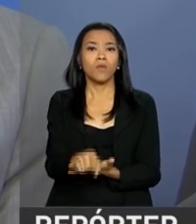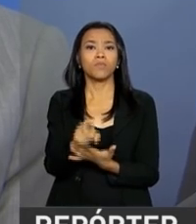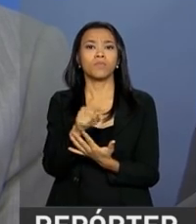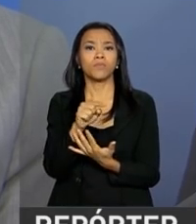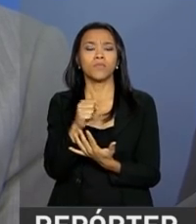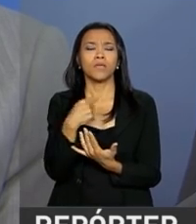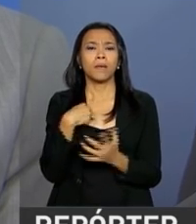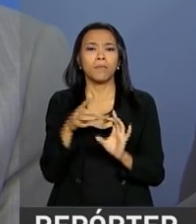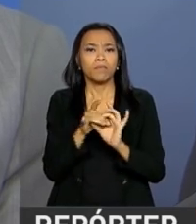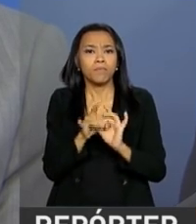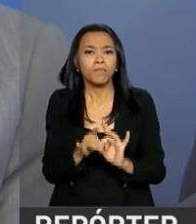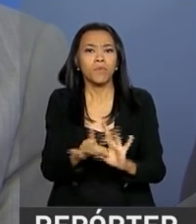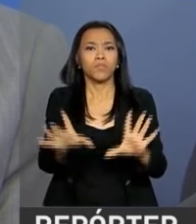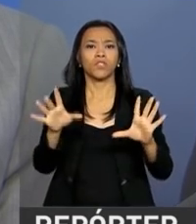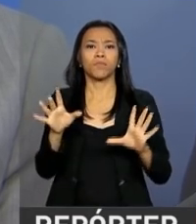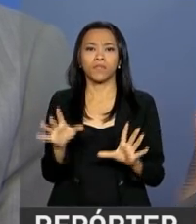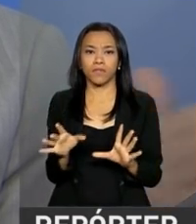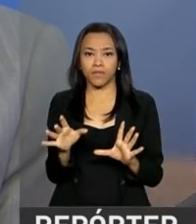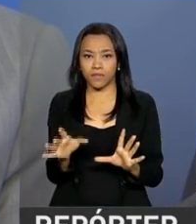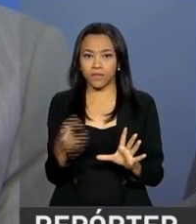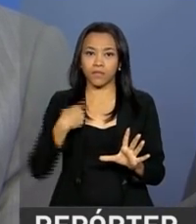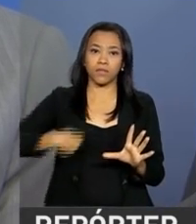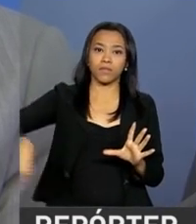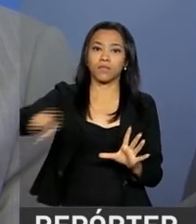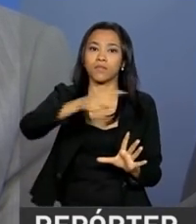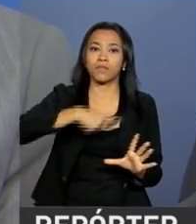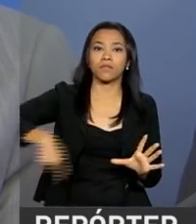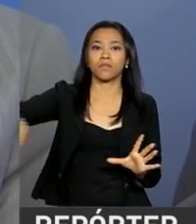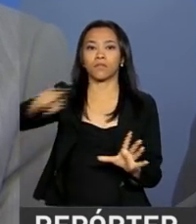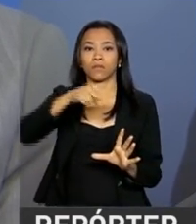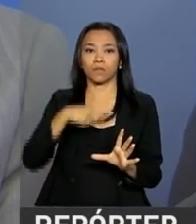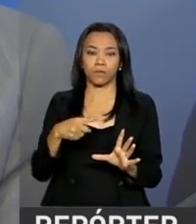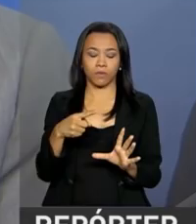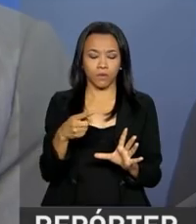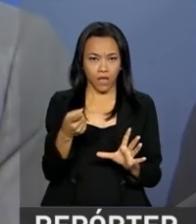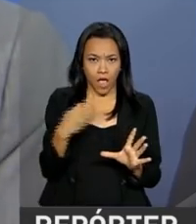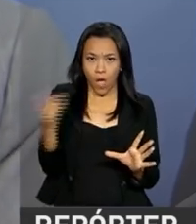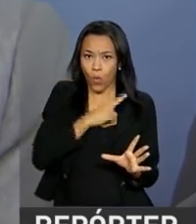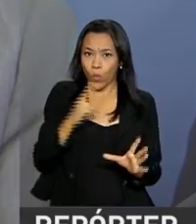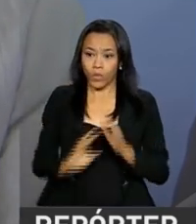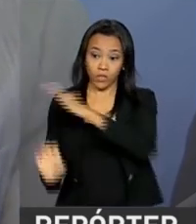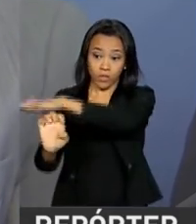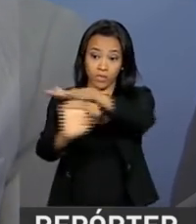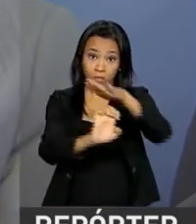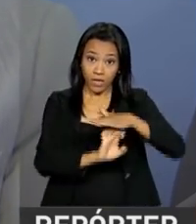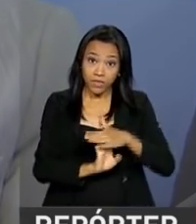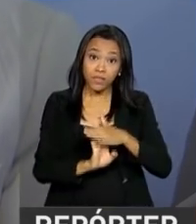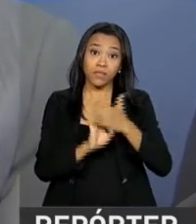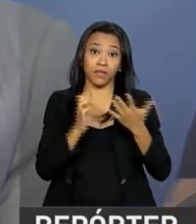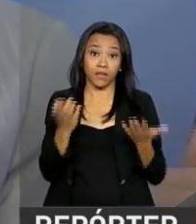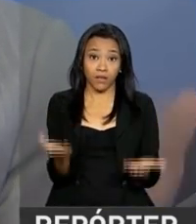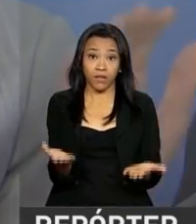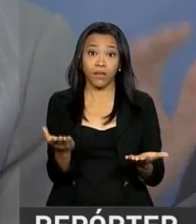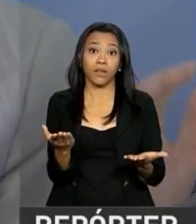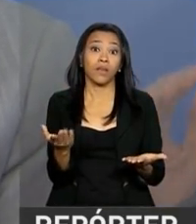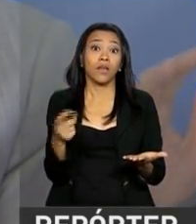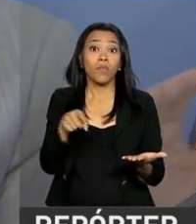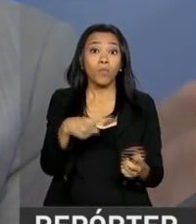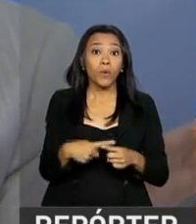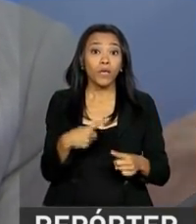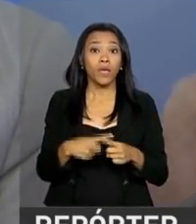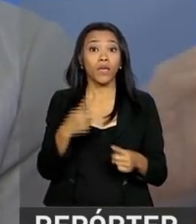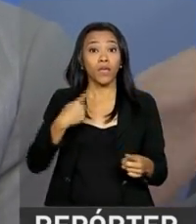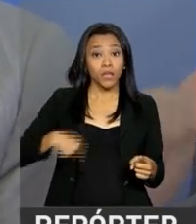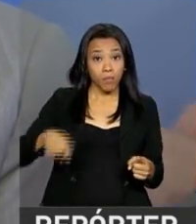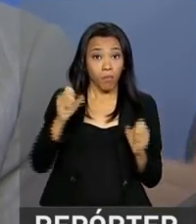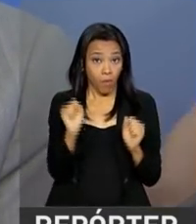as empresas possam regularizar o mais rápido possível a sua situação fiscal para que não só possam